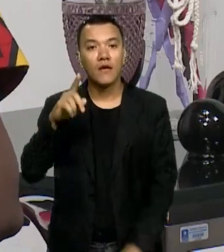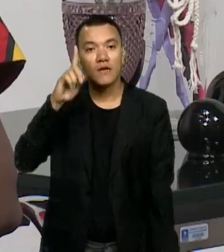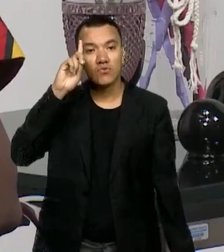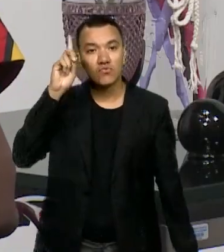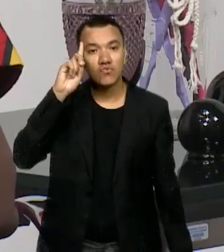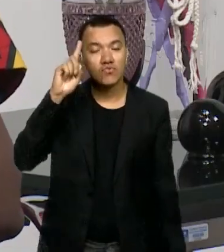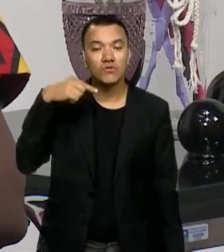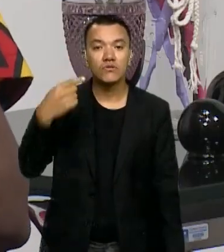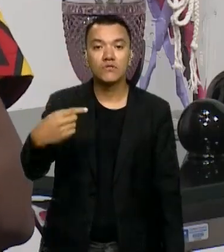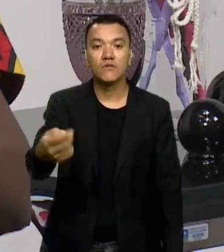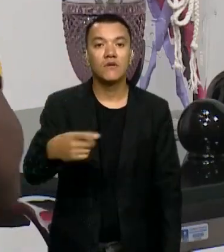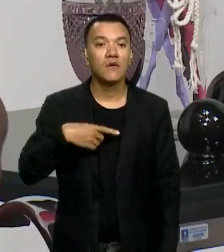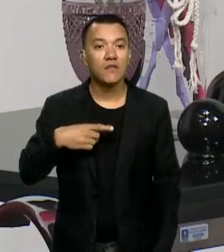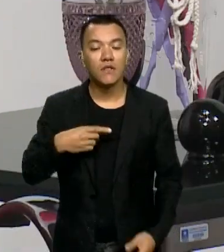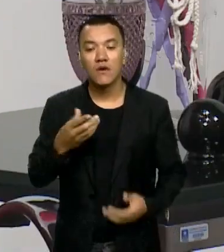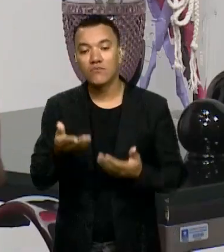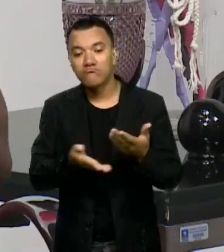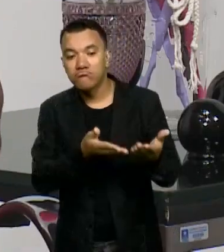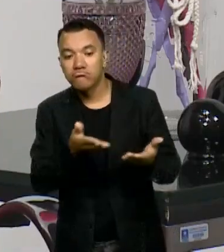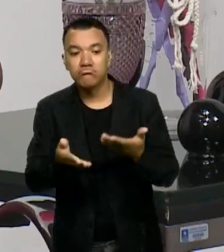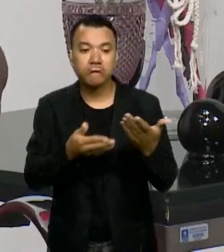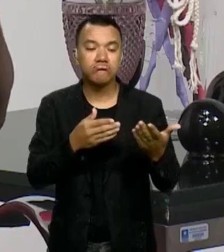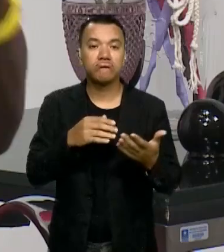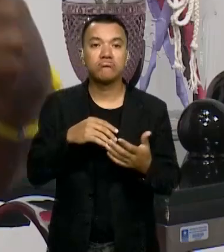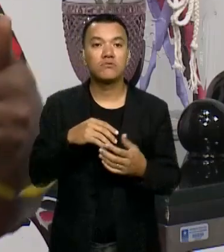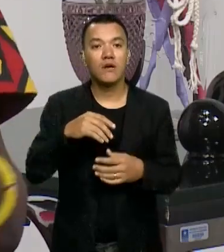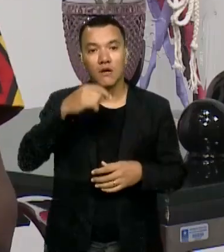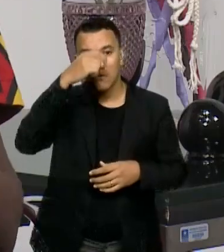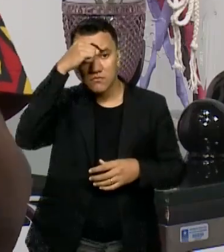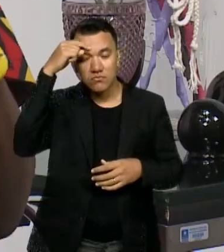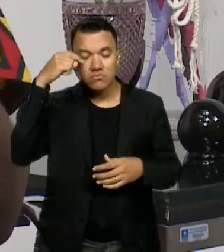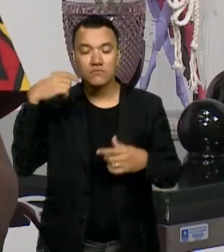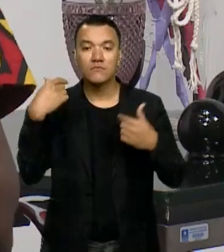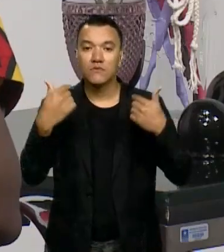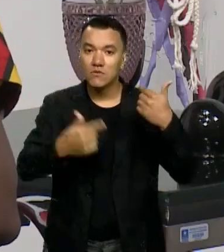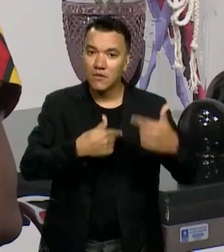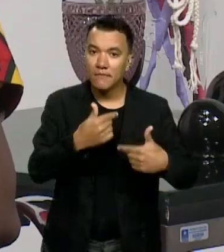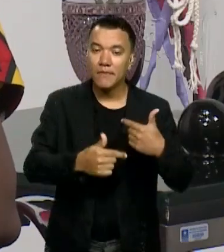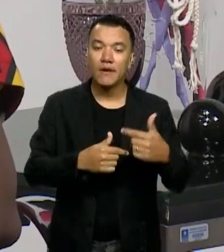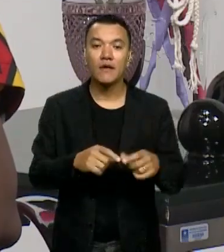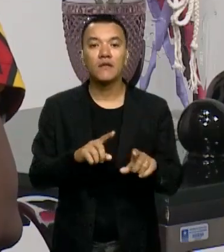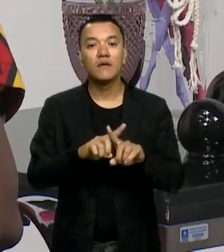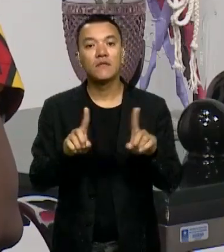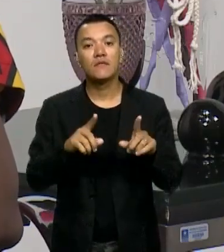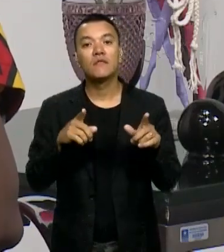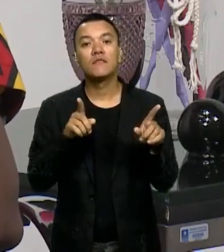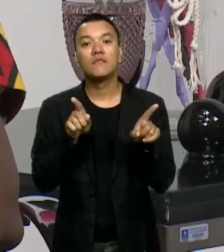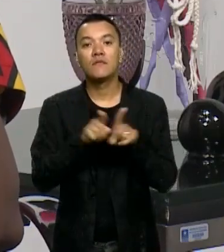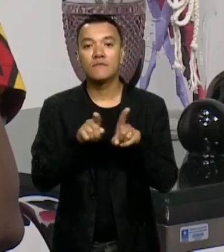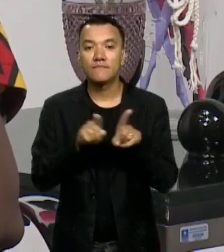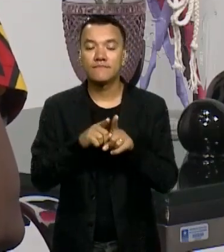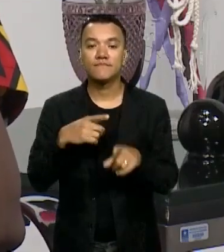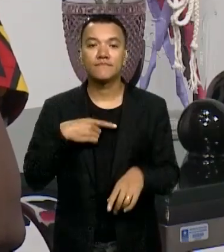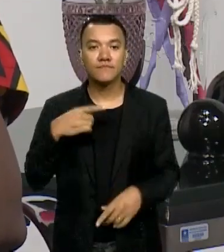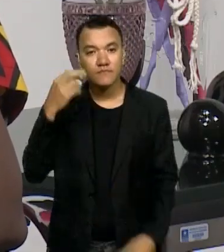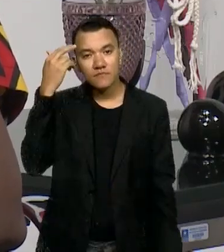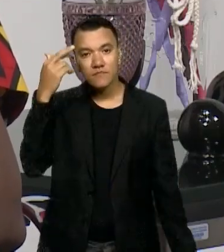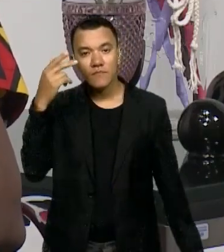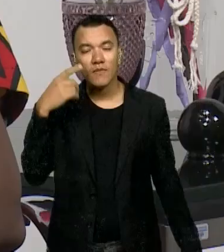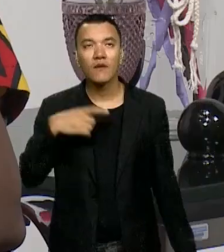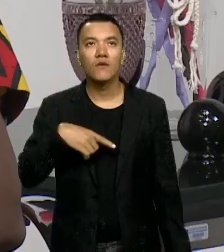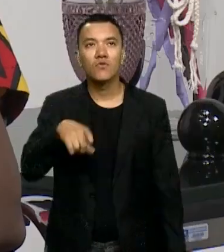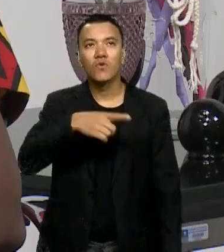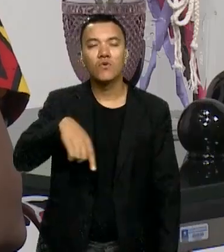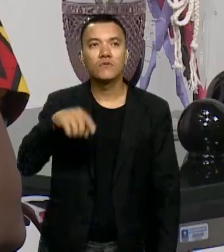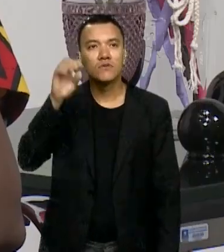está no cuidar, na luta, mas também tem essa história também da nossa